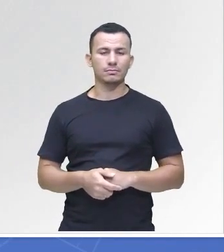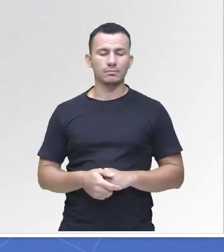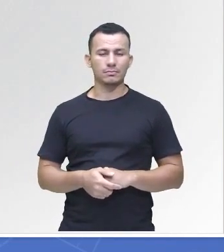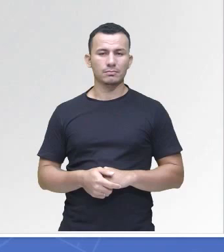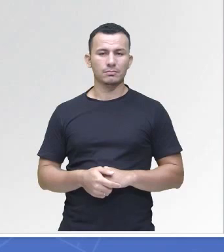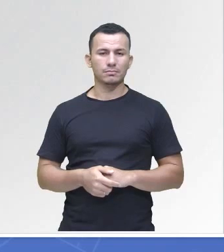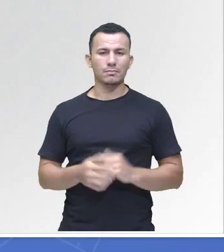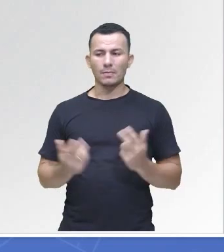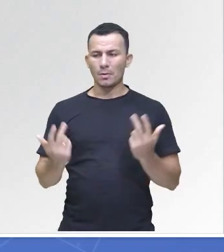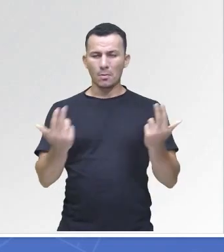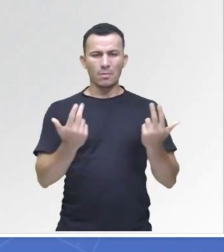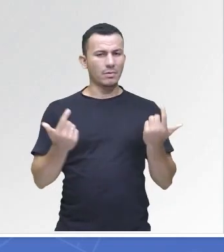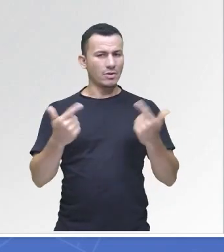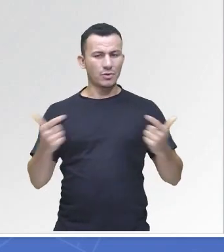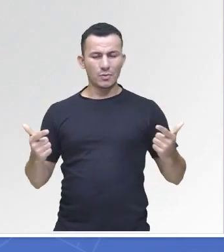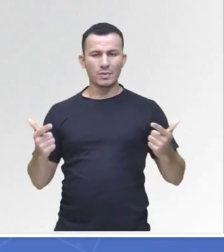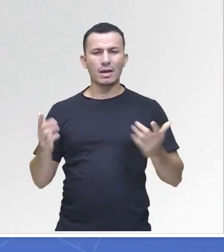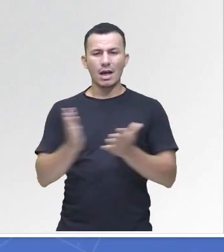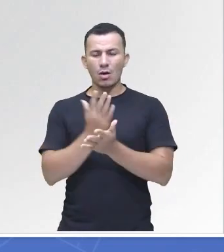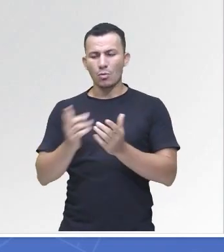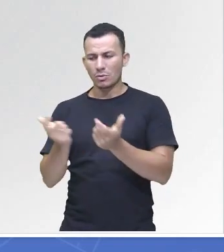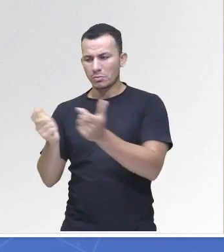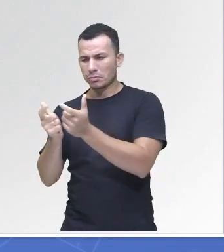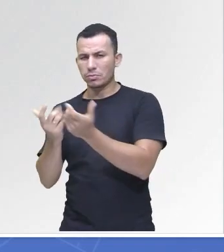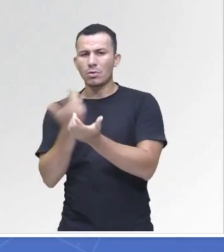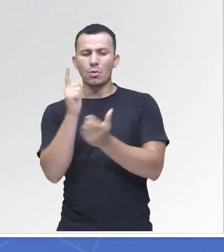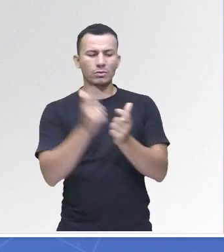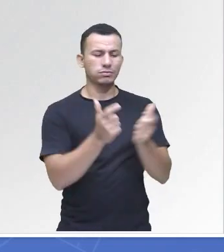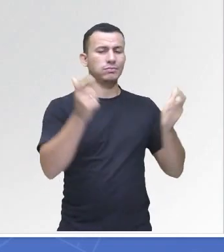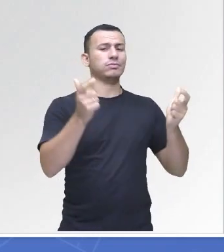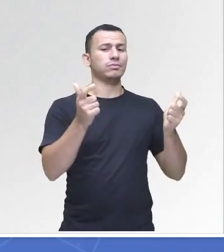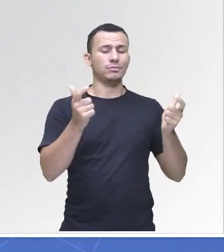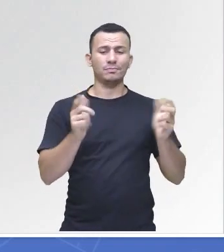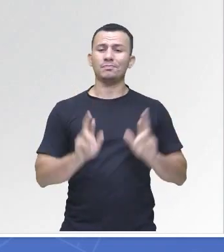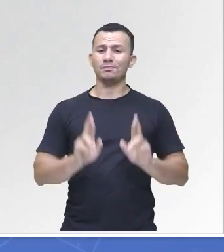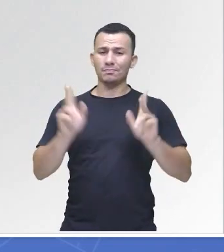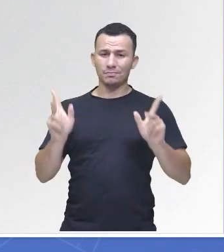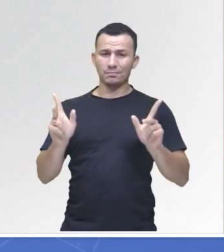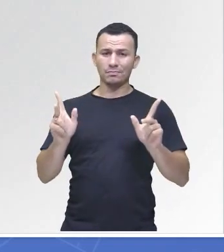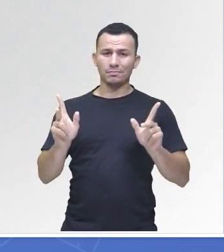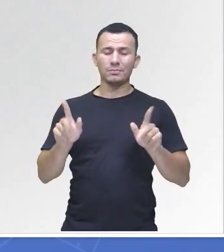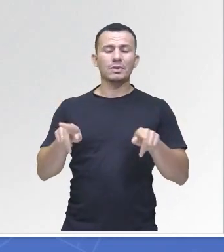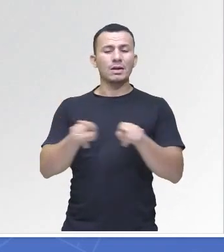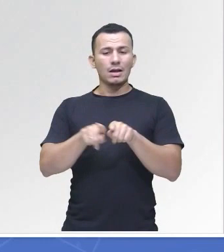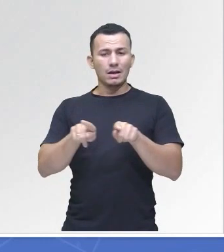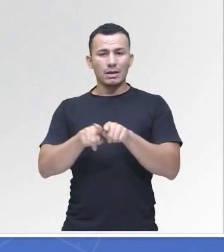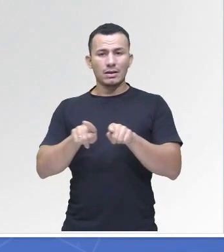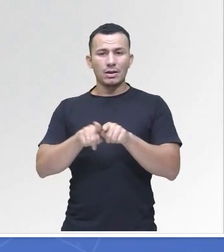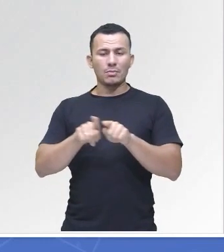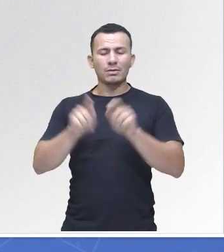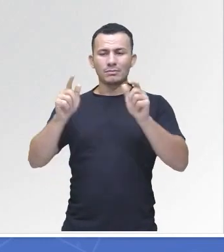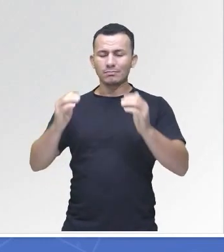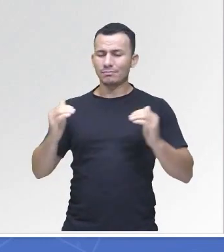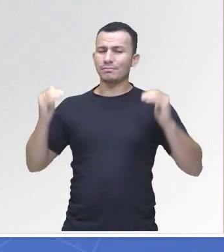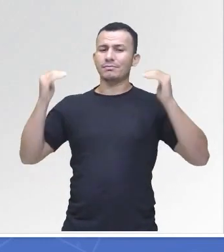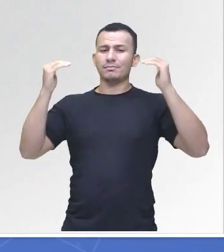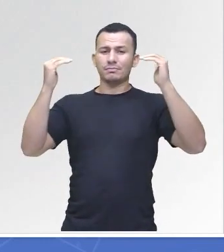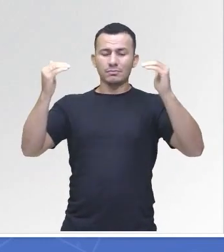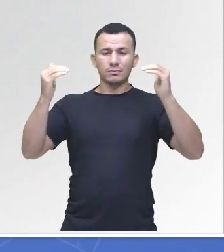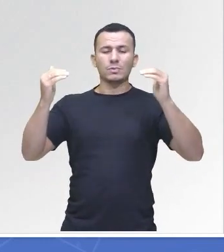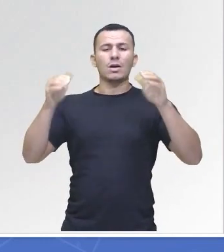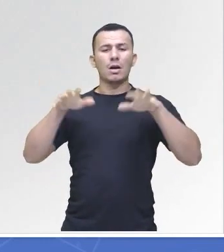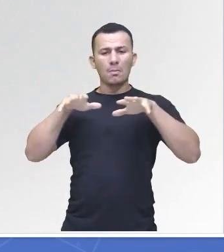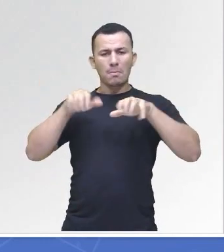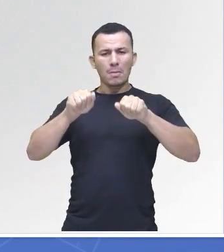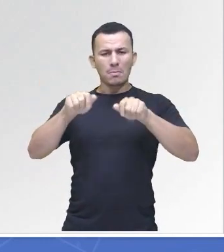de desenvolvimento das nações capitalistas europeias, acentuando a rivalidade imperialista, a disputa